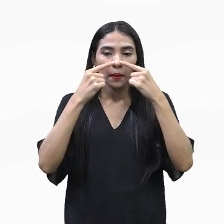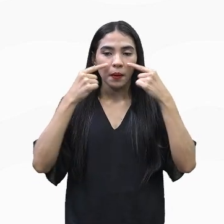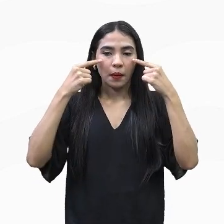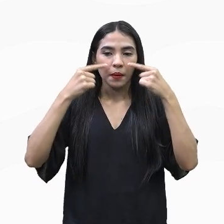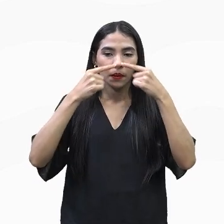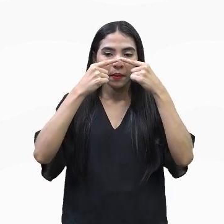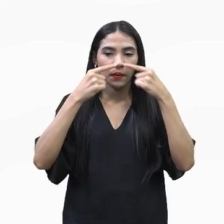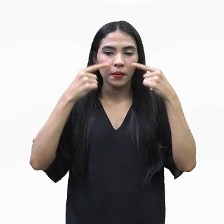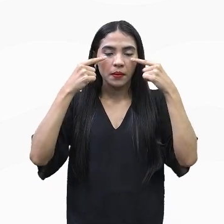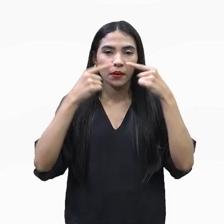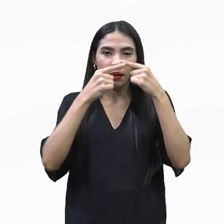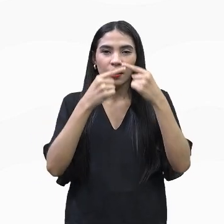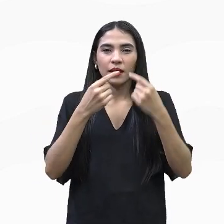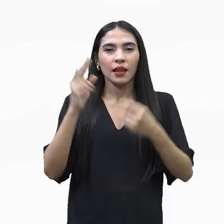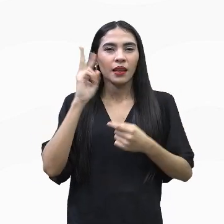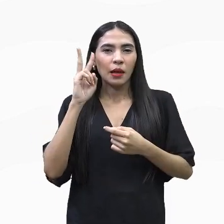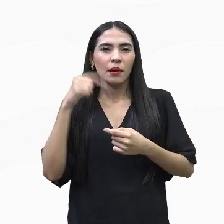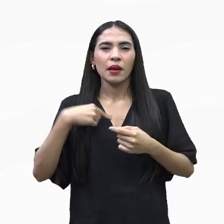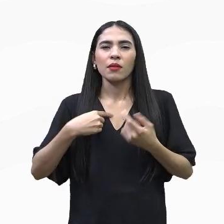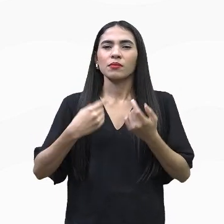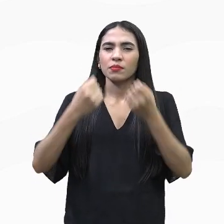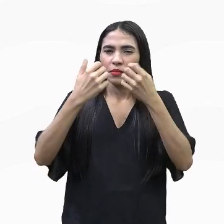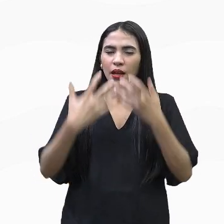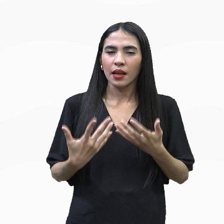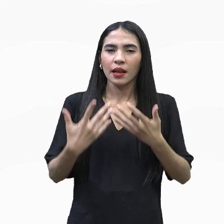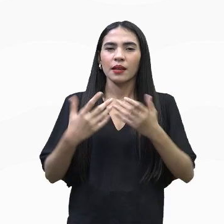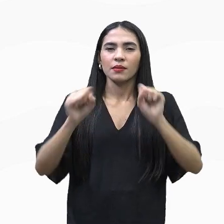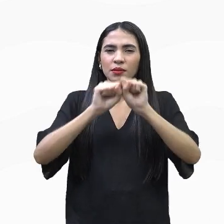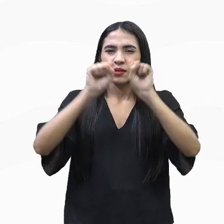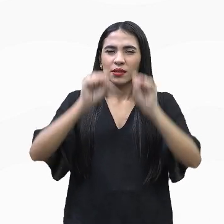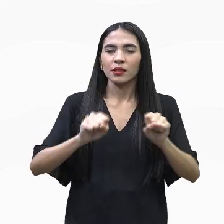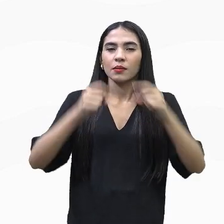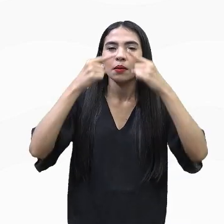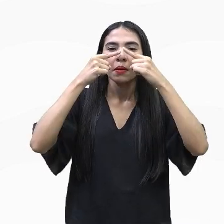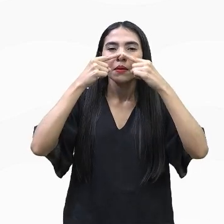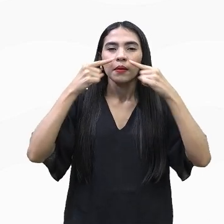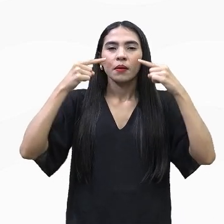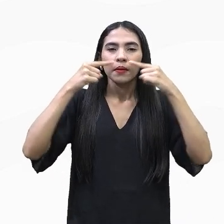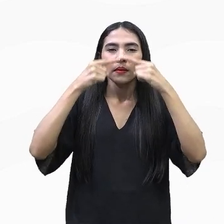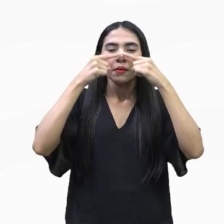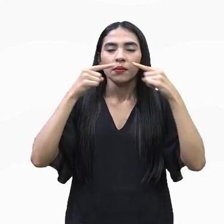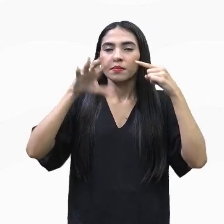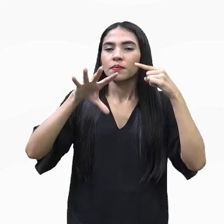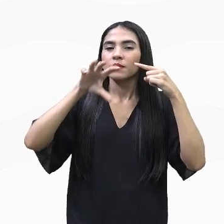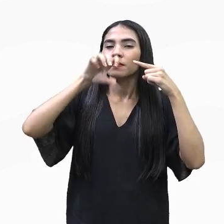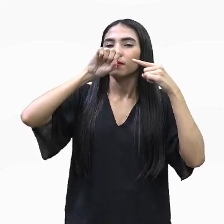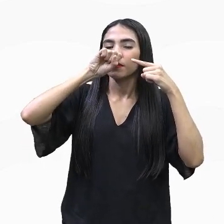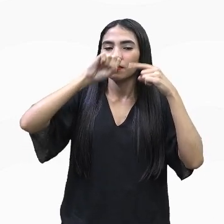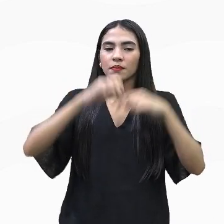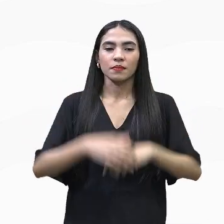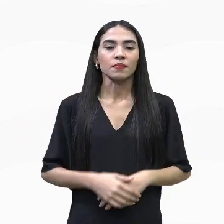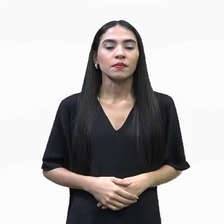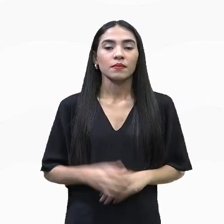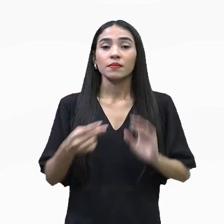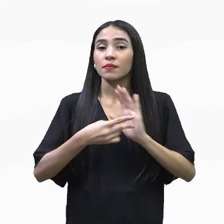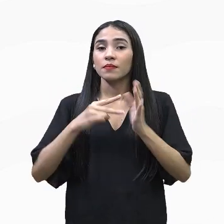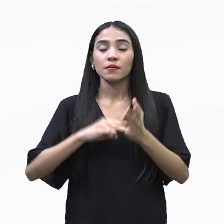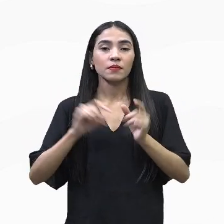esse sistema começa no externo, o nosso nariz, as cavidades nasais, ou